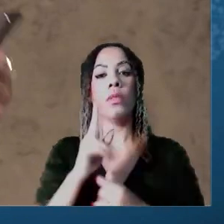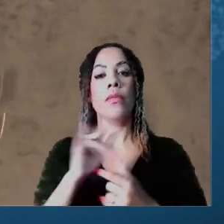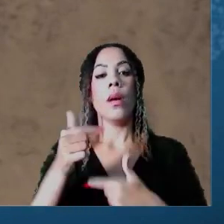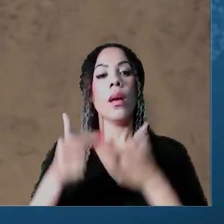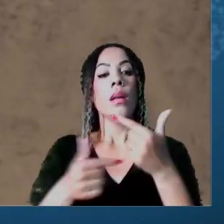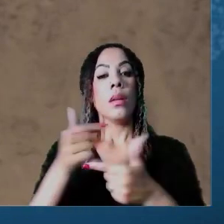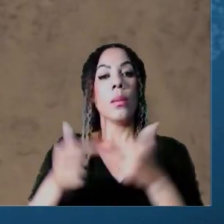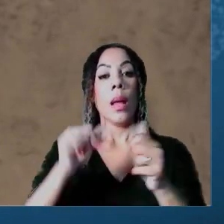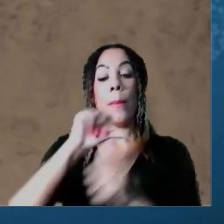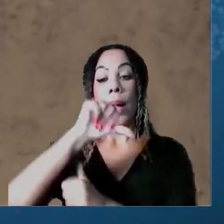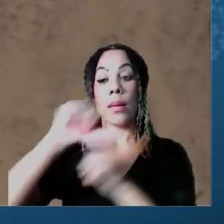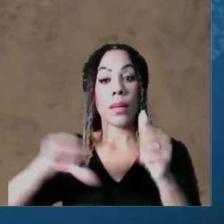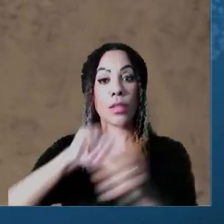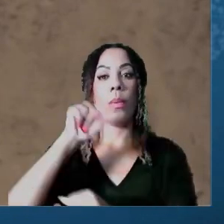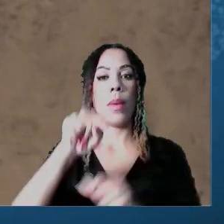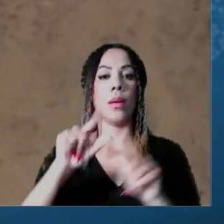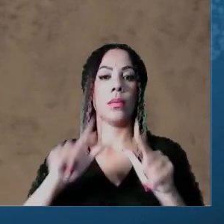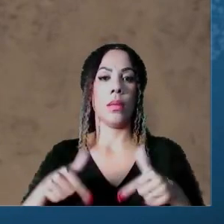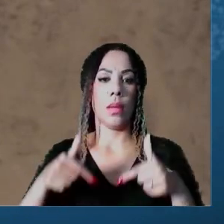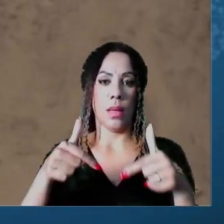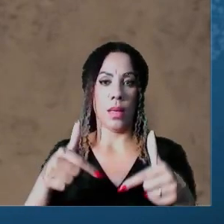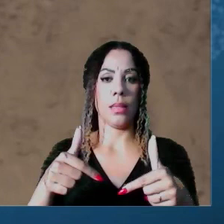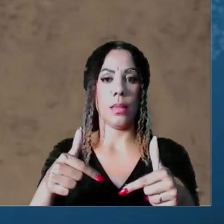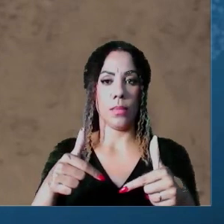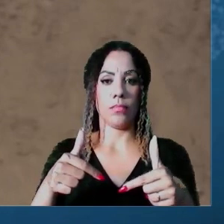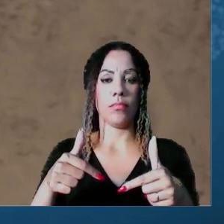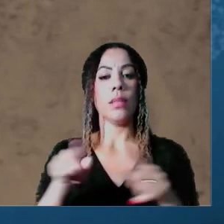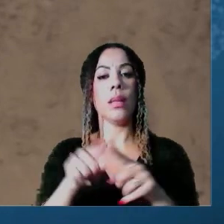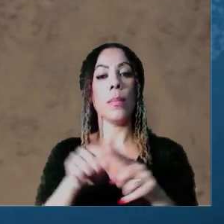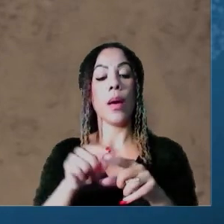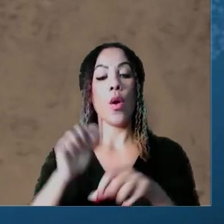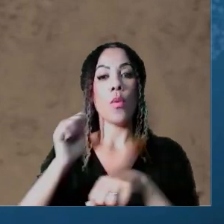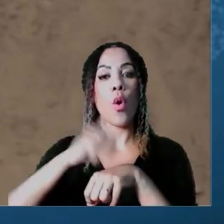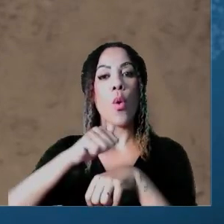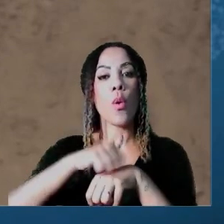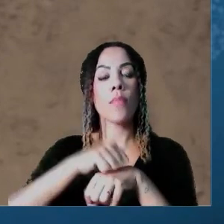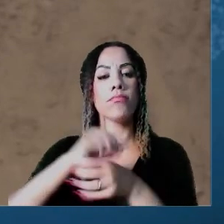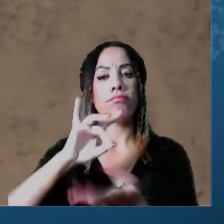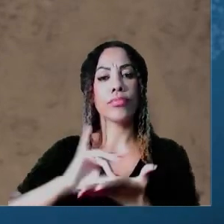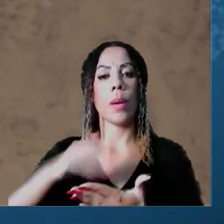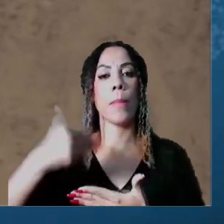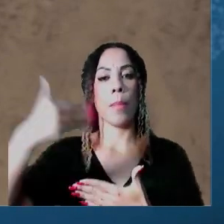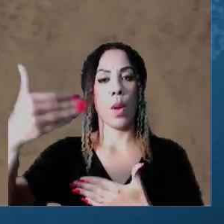transformar essas ações e concretizá-las para as próximas pandemias.